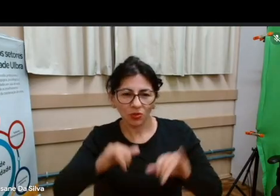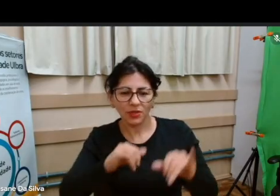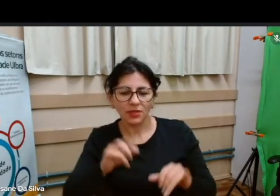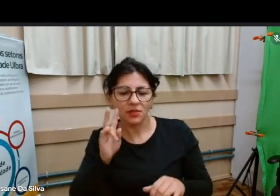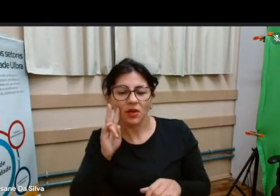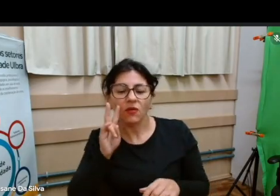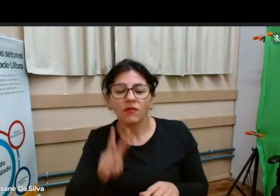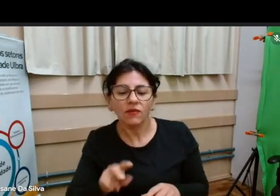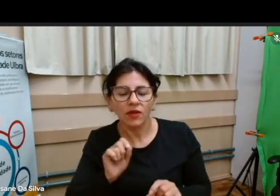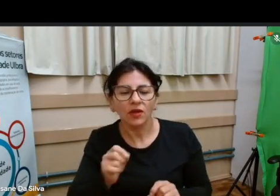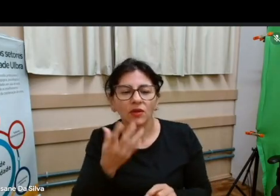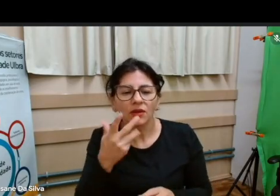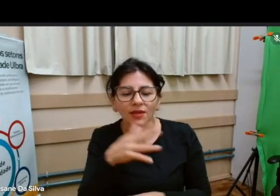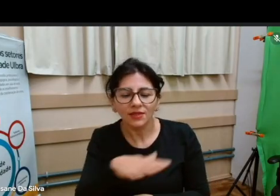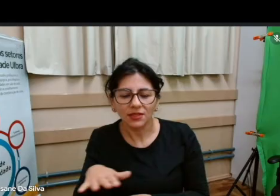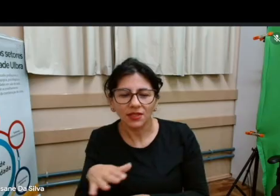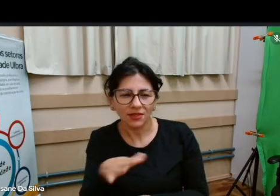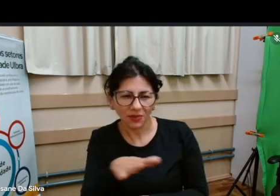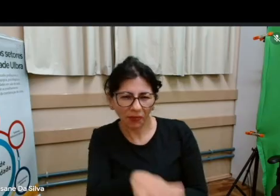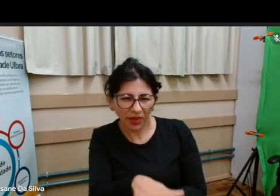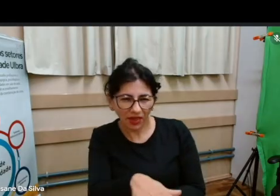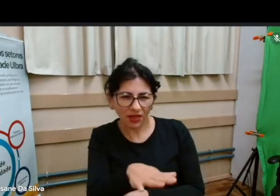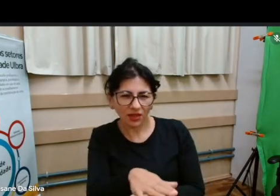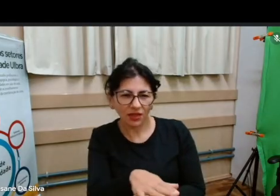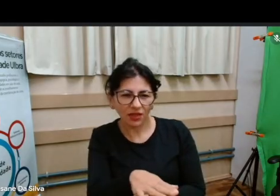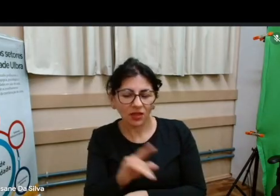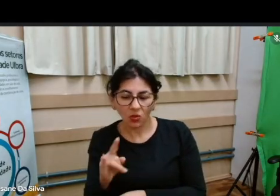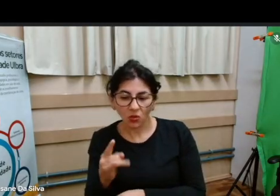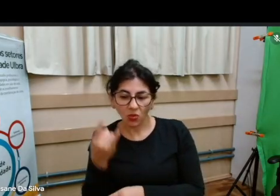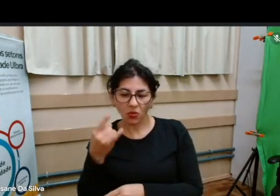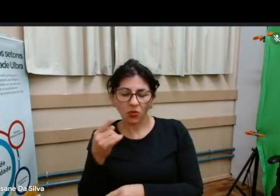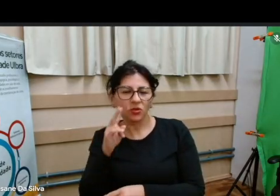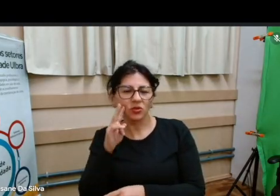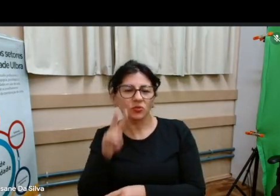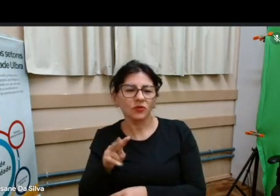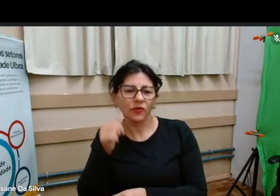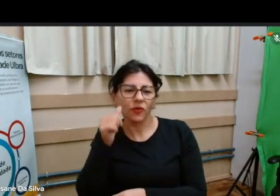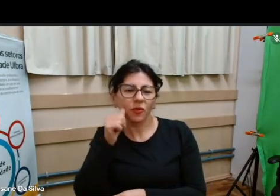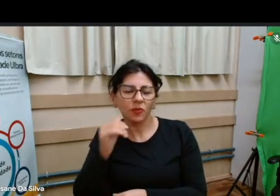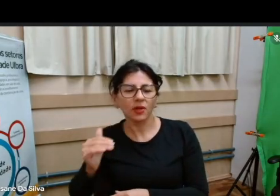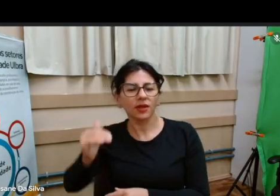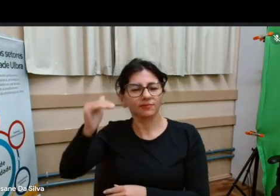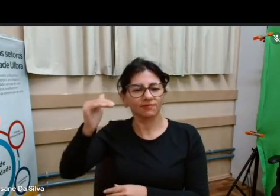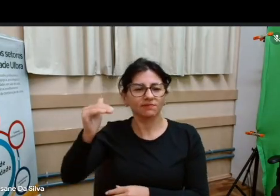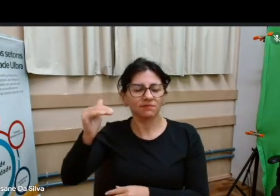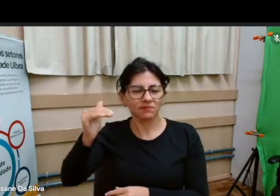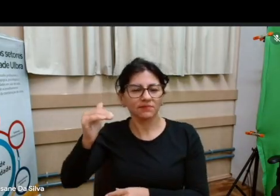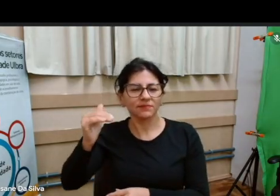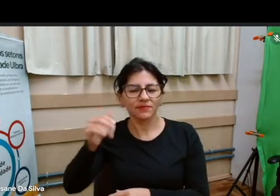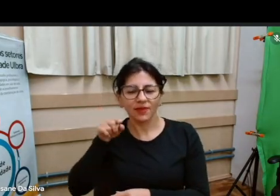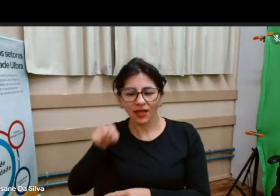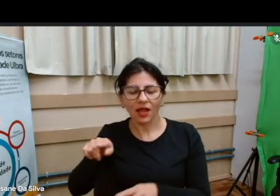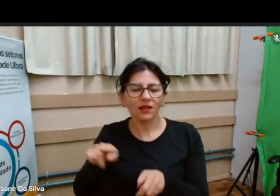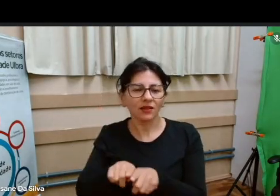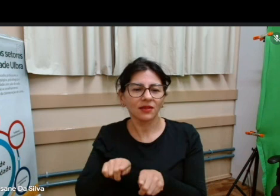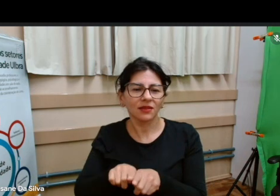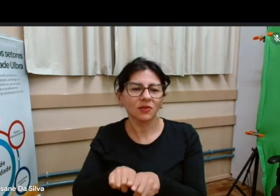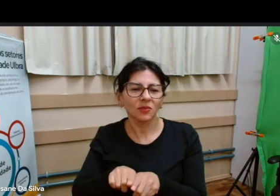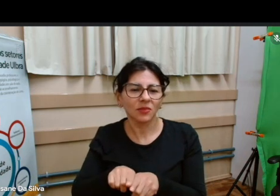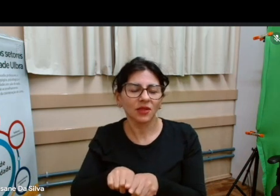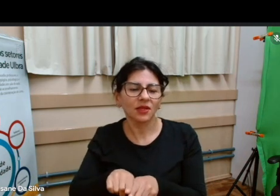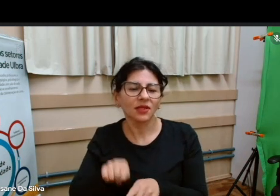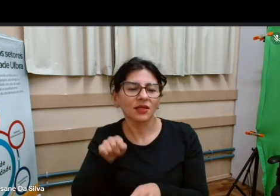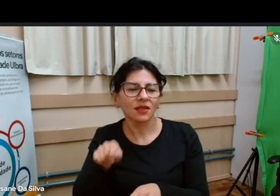crianças né muito pequenas e no último a gente vê uma senhora né que também